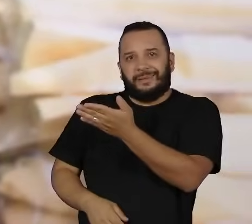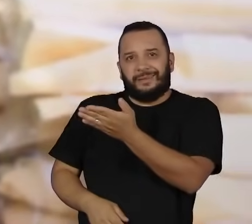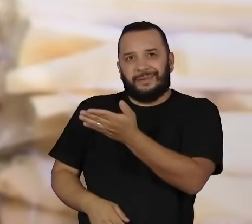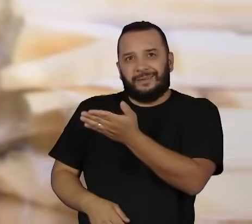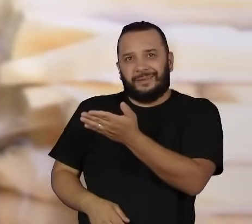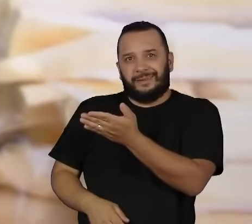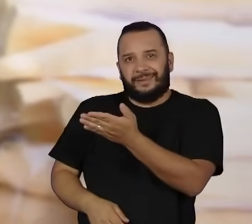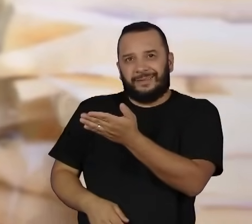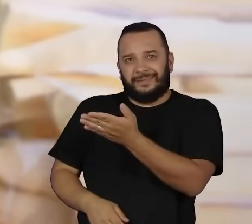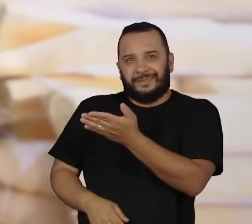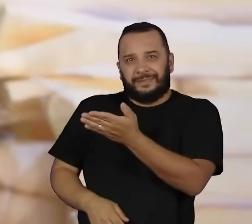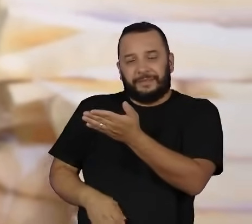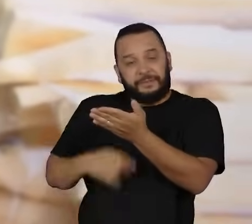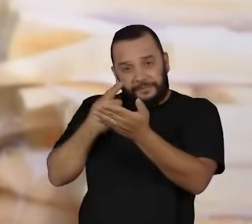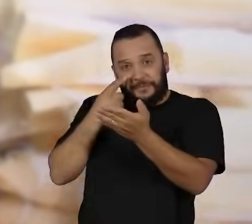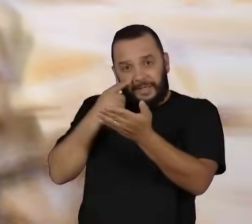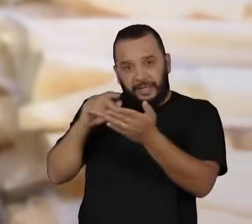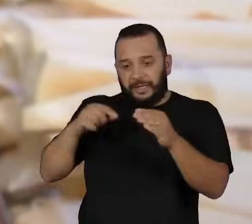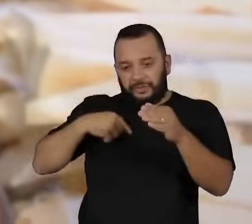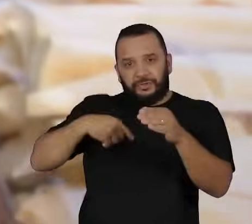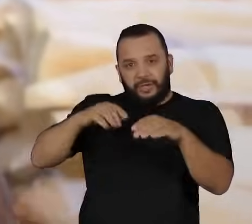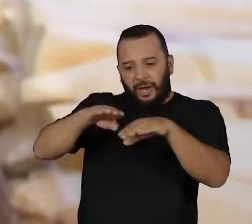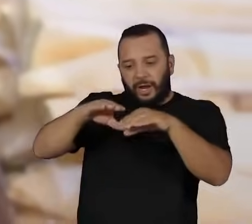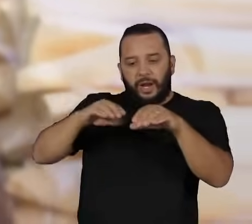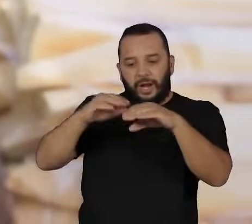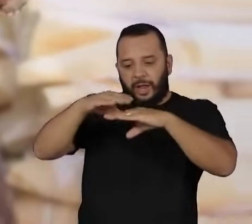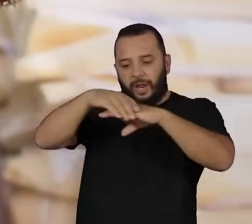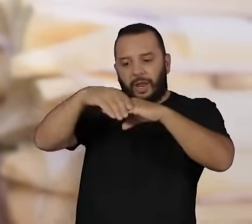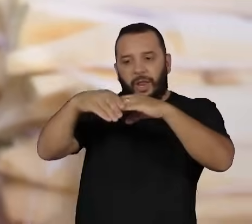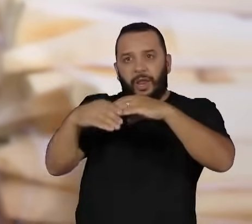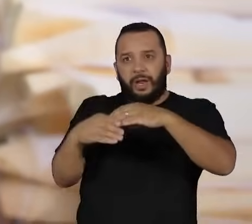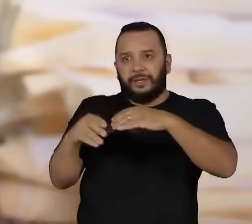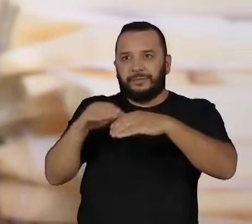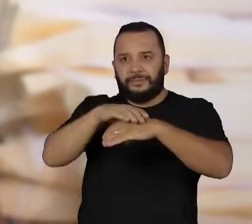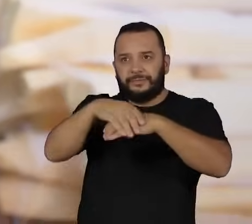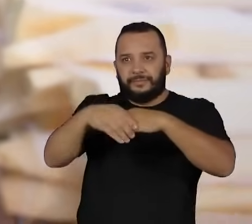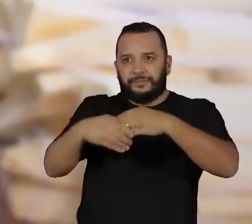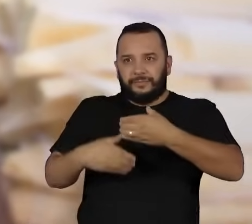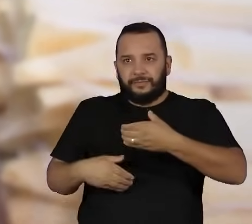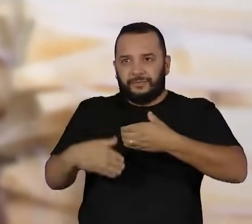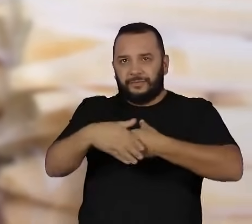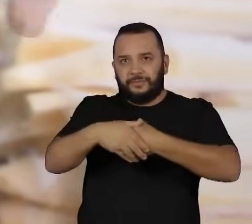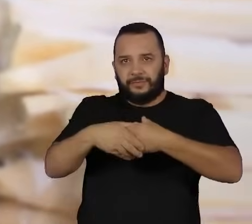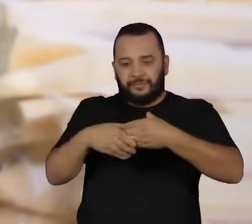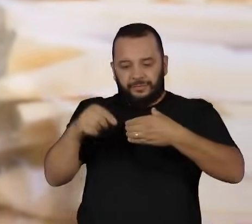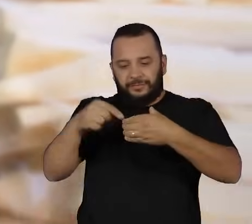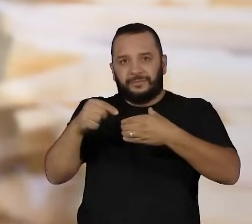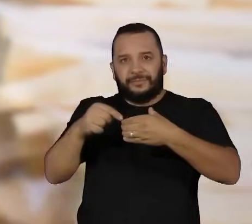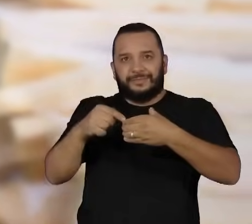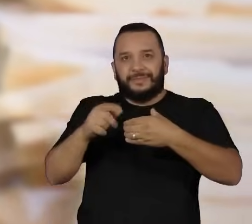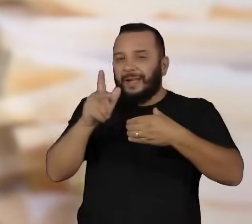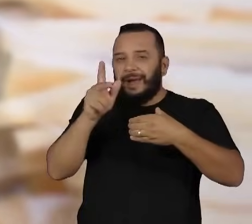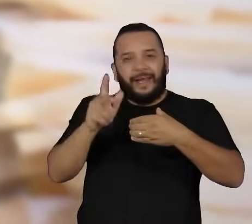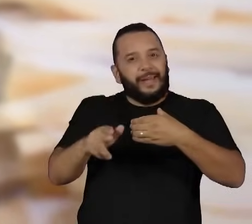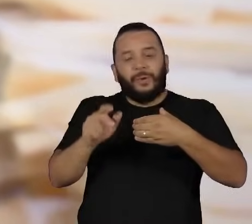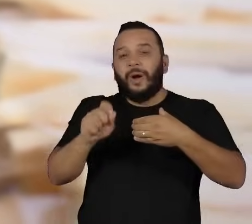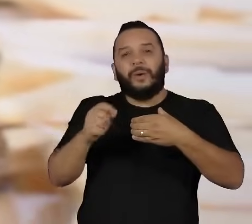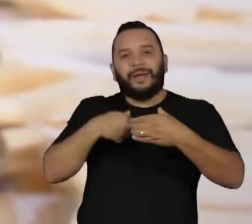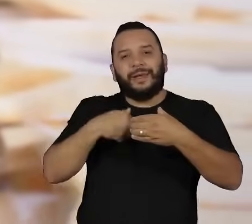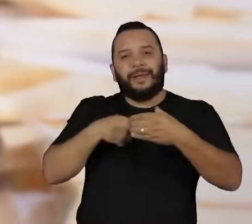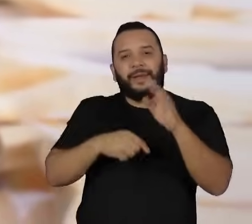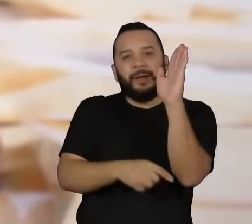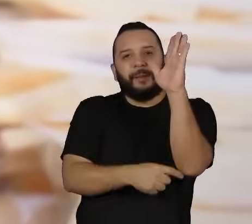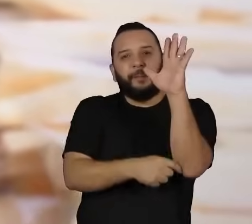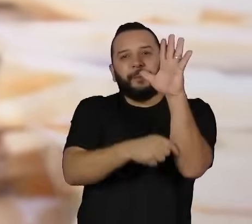Olha, e aí aqui essa parte, ó, a gente tem o palmito da casca da